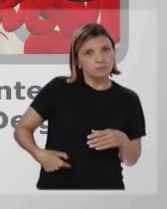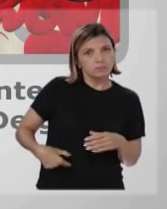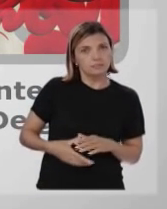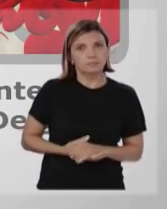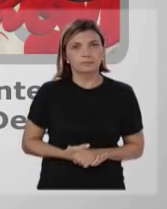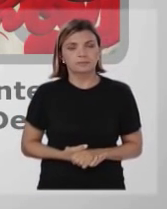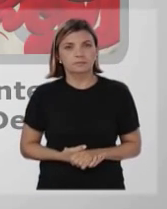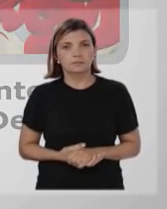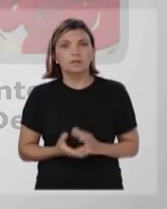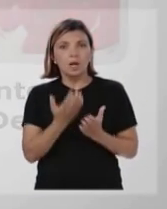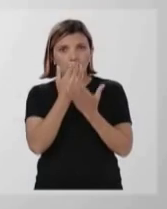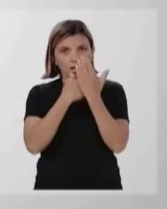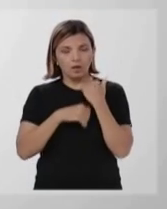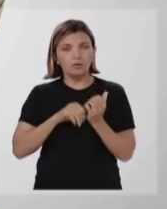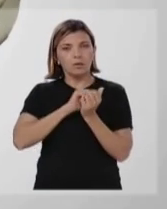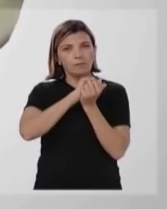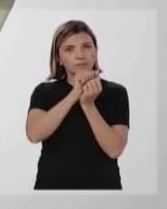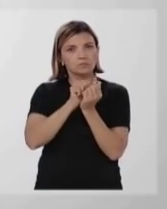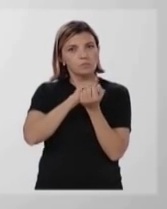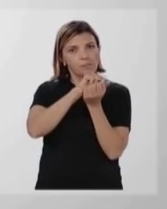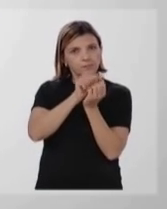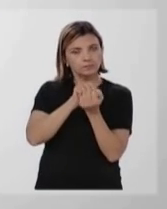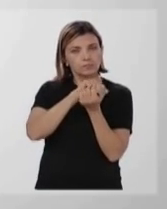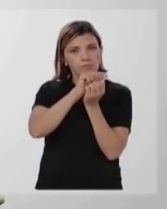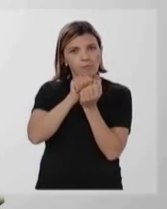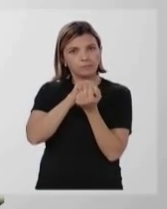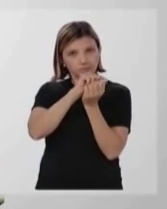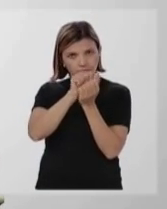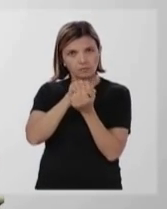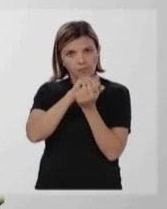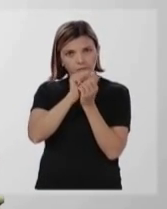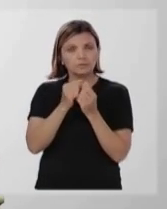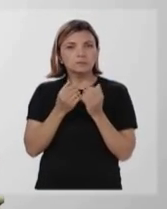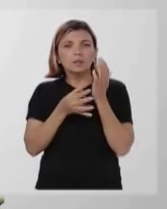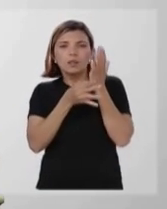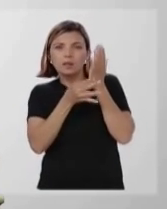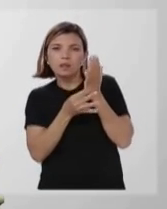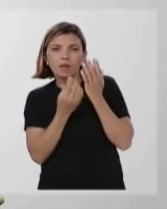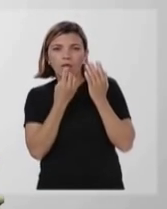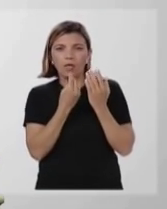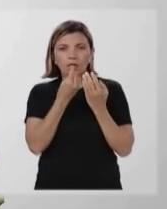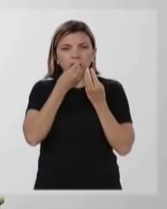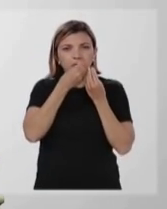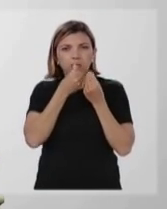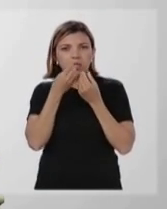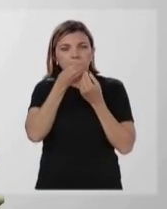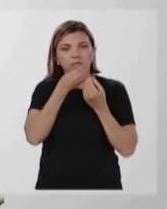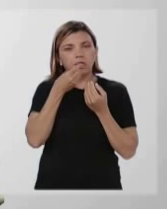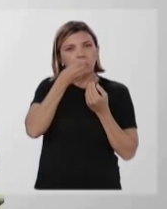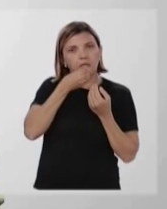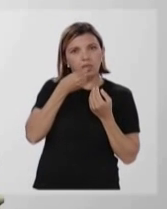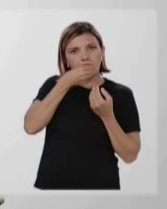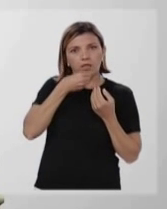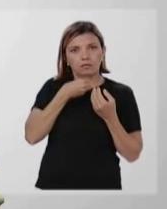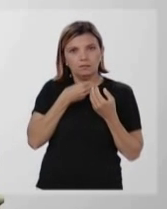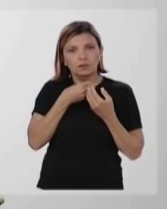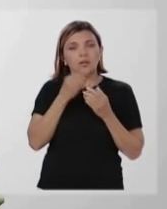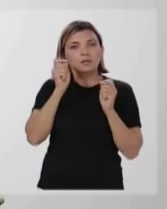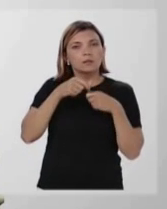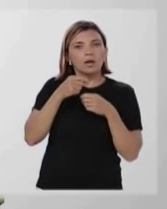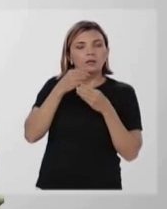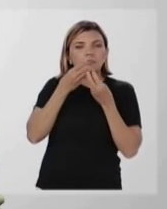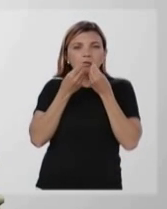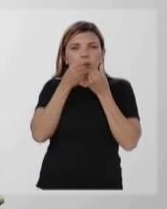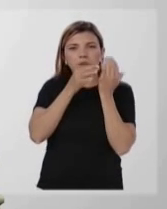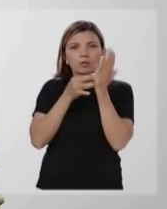delgado. Na boca, enquanto mastigamos os alimentos com gordura, a língua libera a enzima lipase